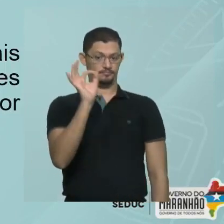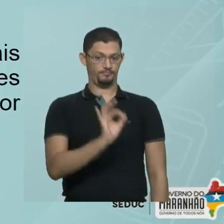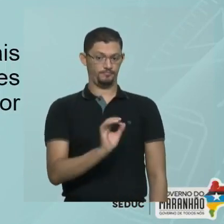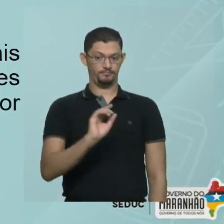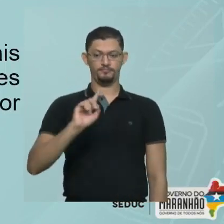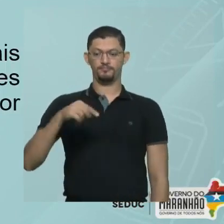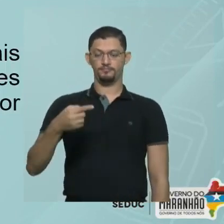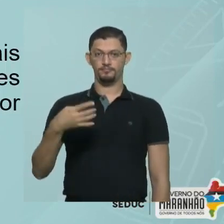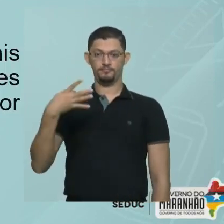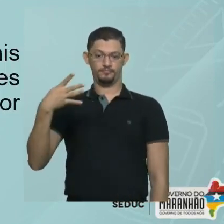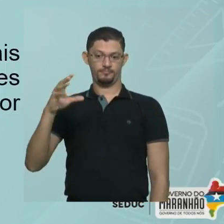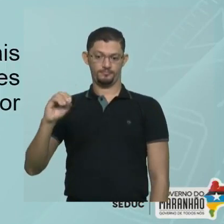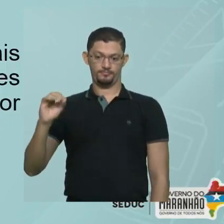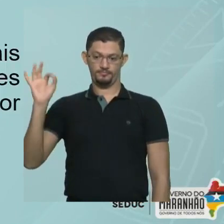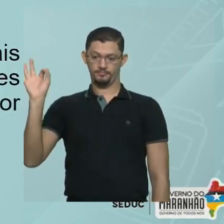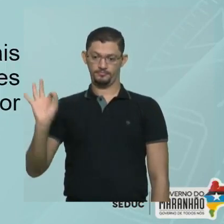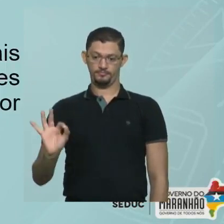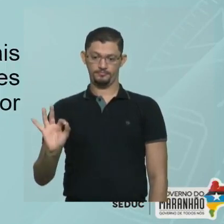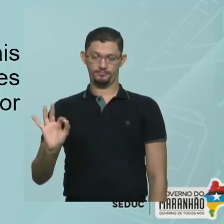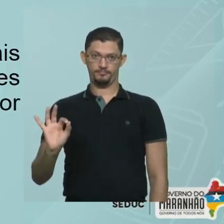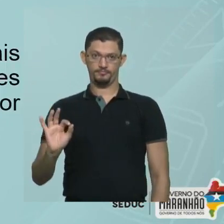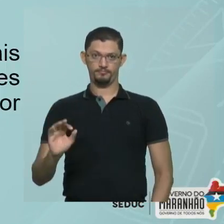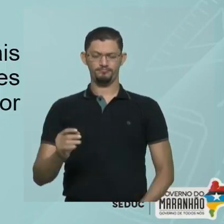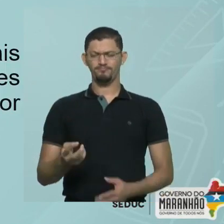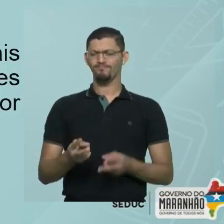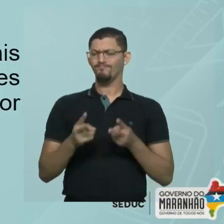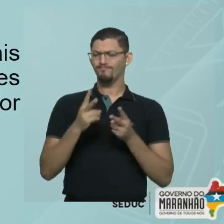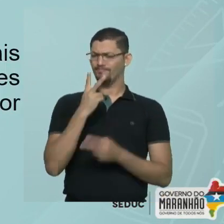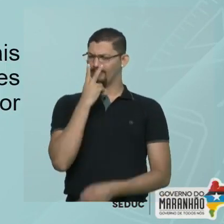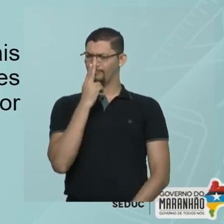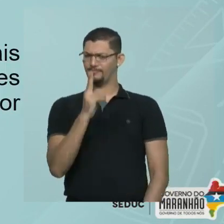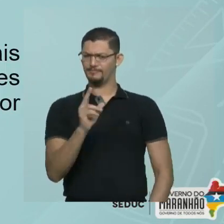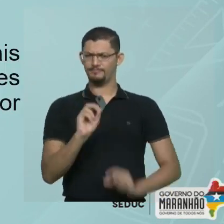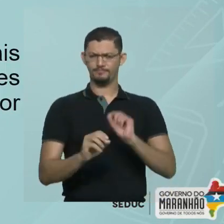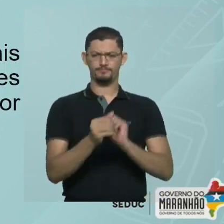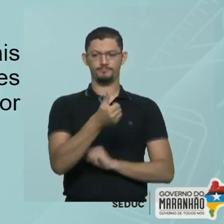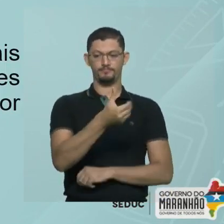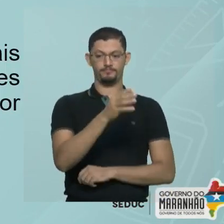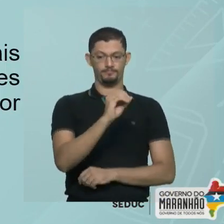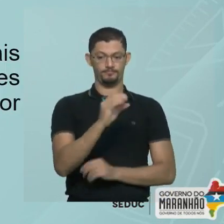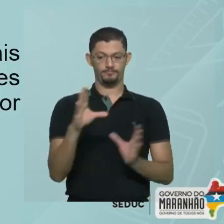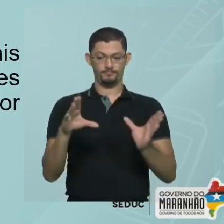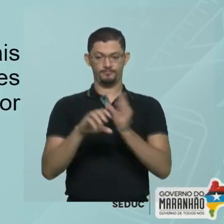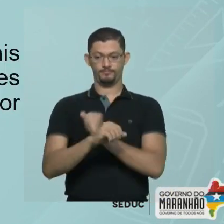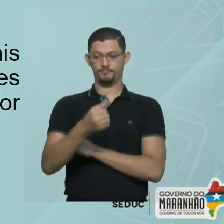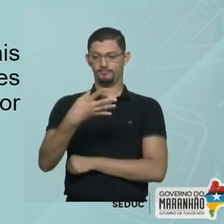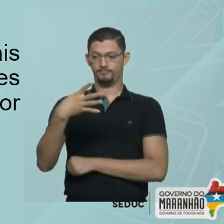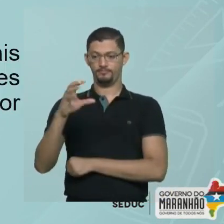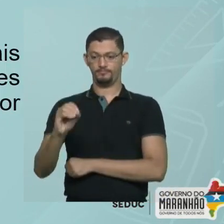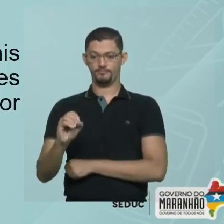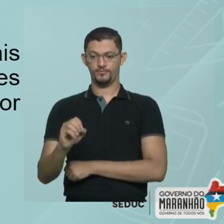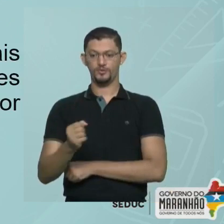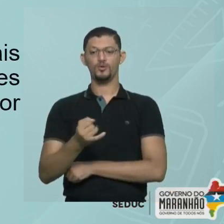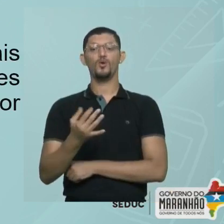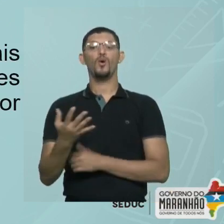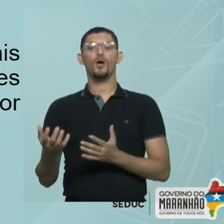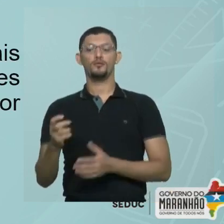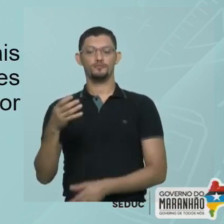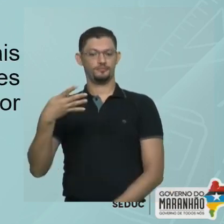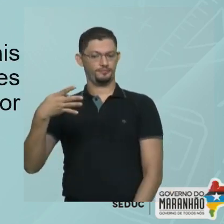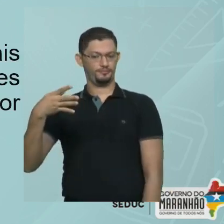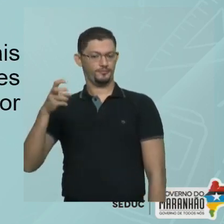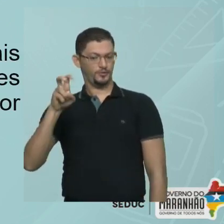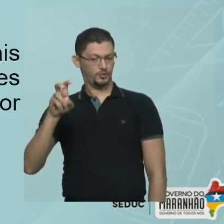e depois um desconto de 40%, a impressão é que 10 mais 40 vai ser um desconto único de